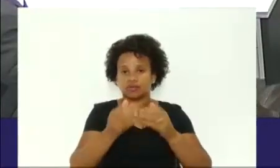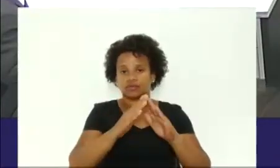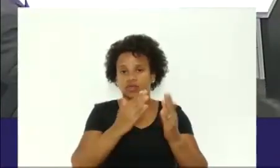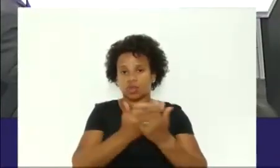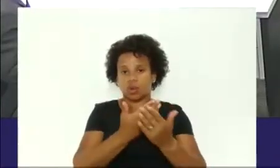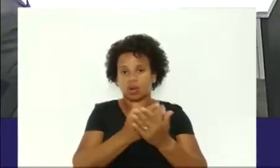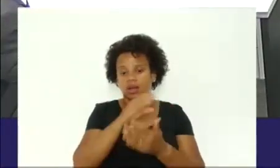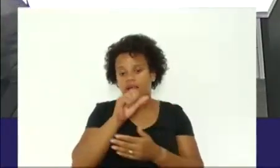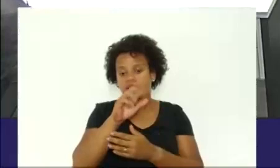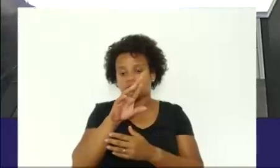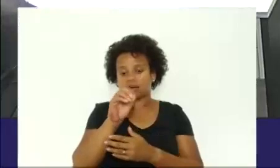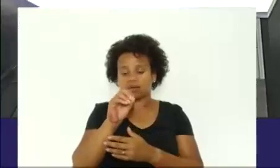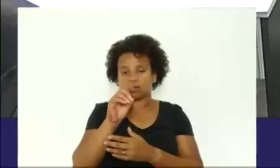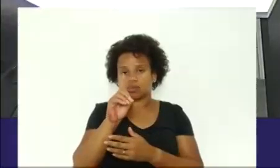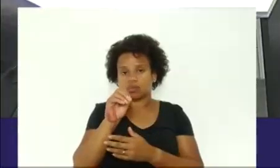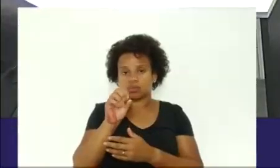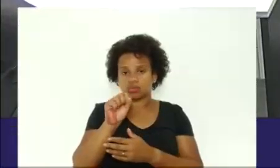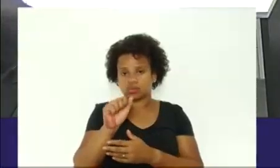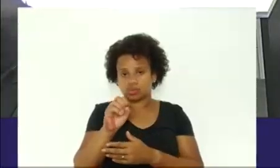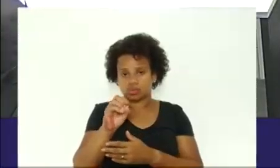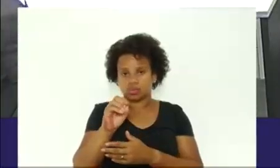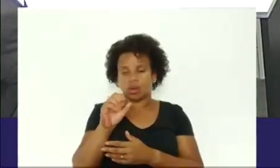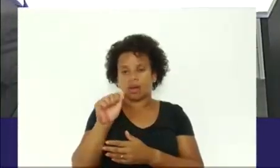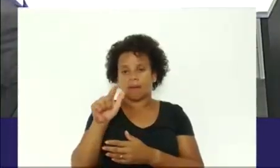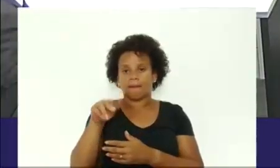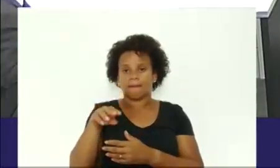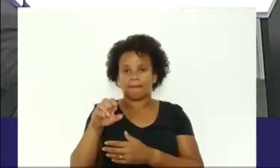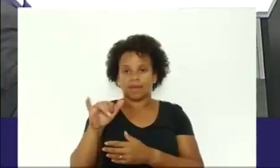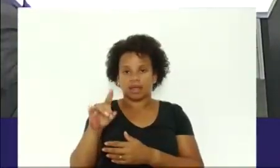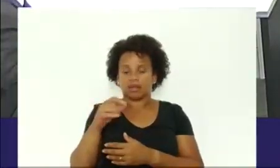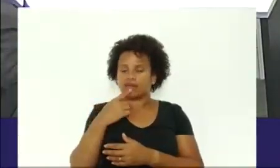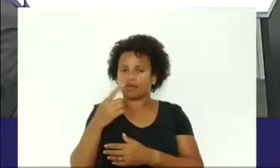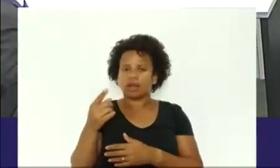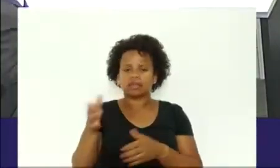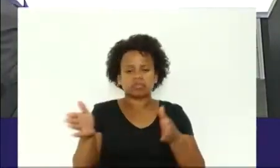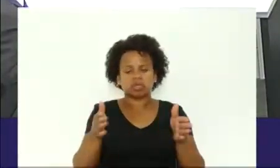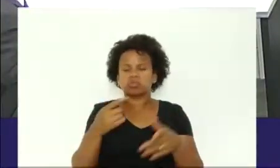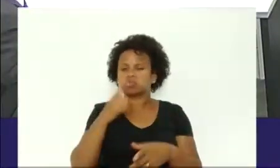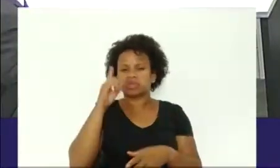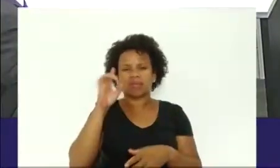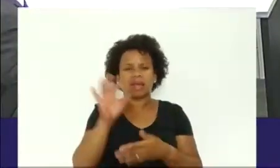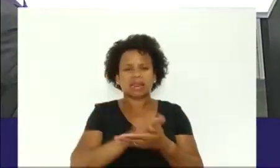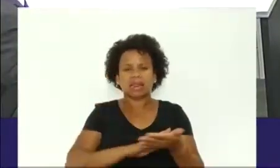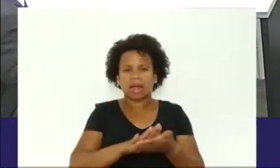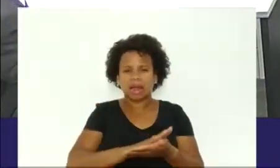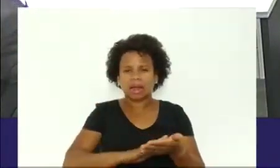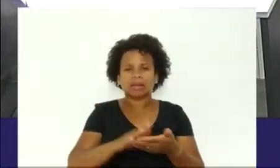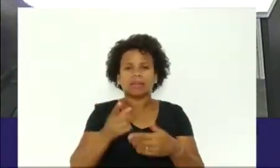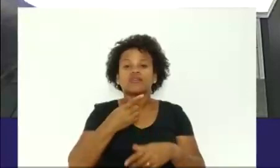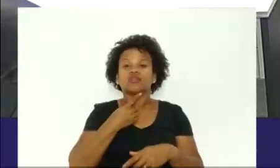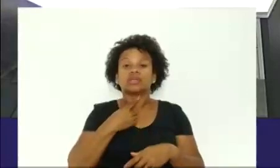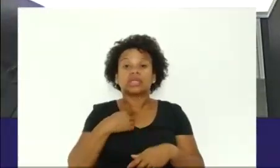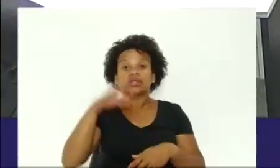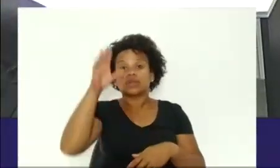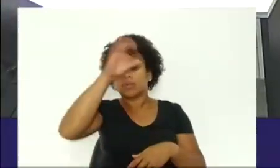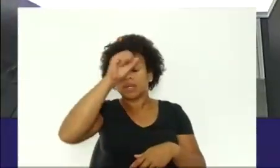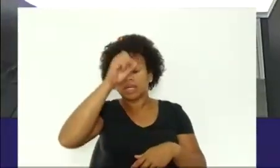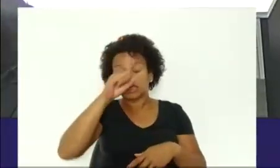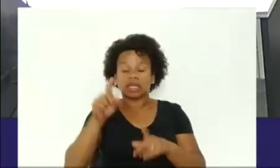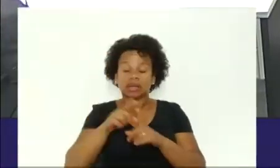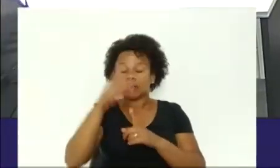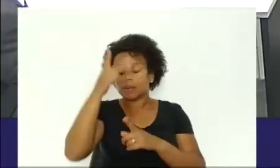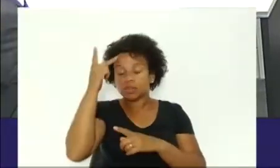diz que nesse período não sabia nada, mas tinha muita força de vontade, desejo de aprender e incentivo de pessoas